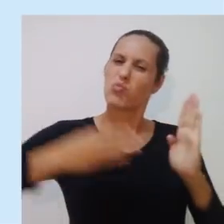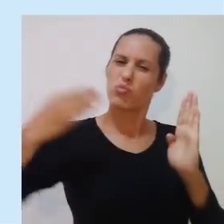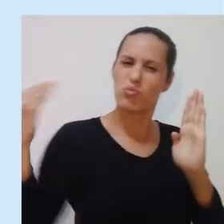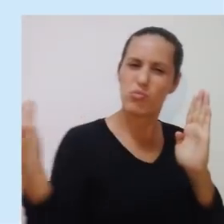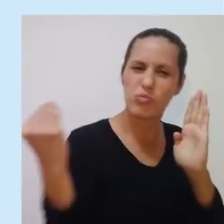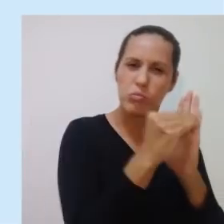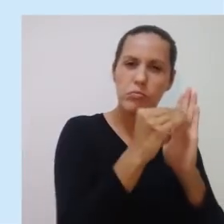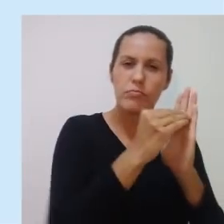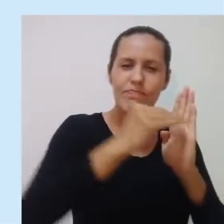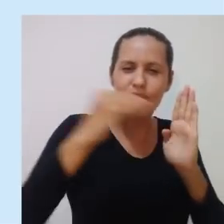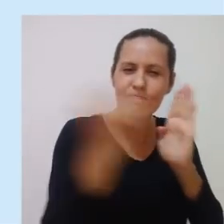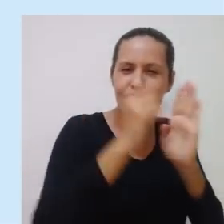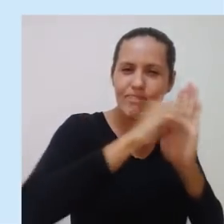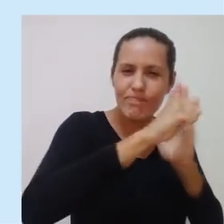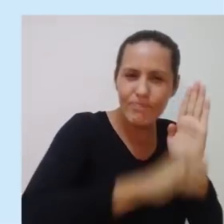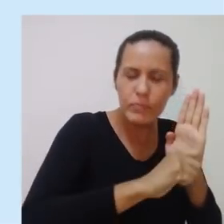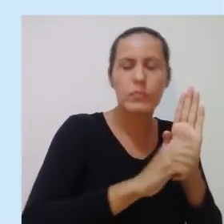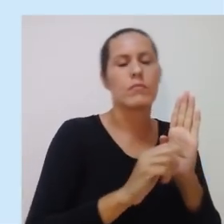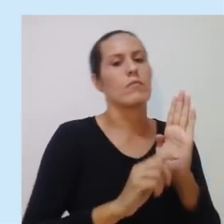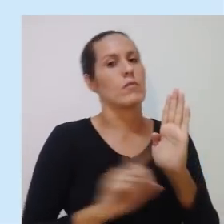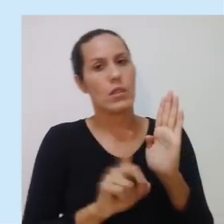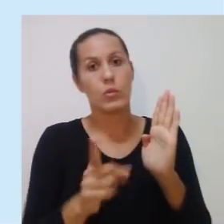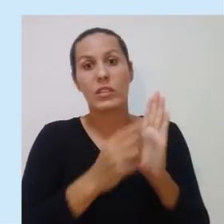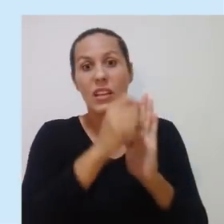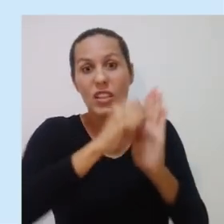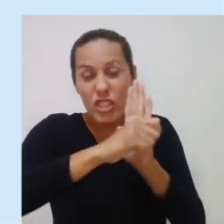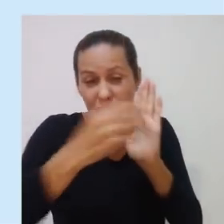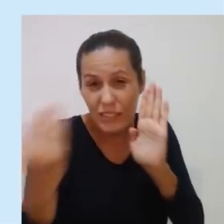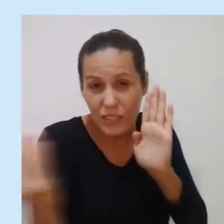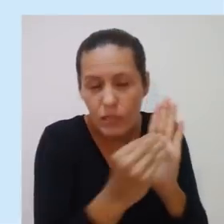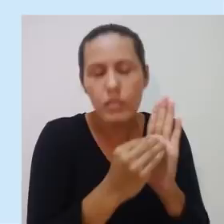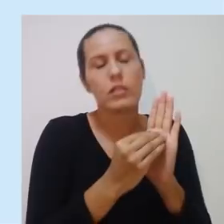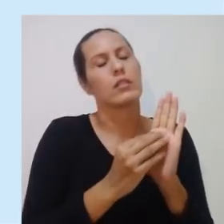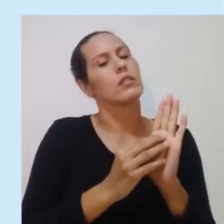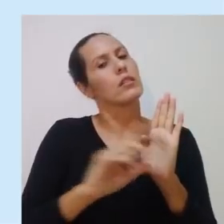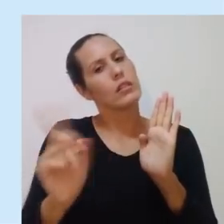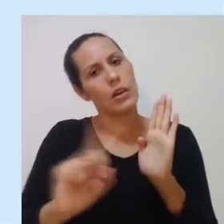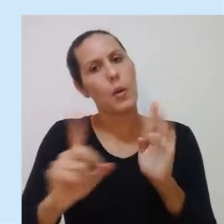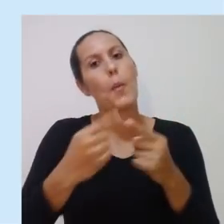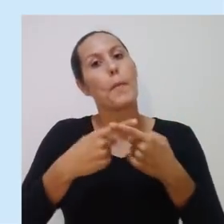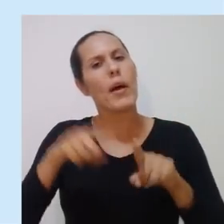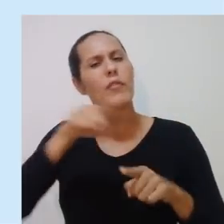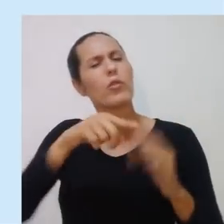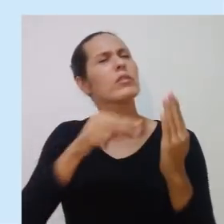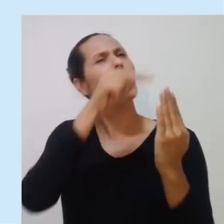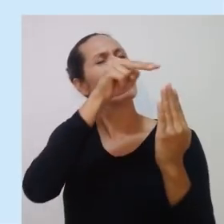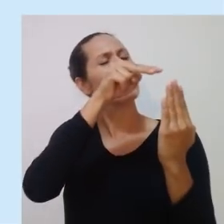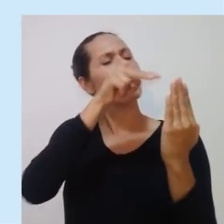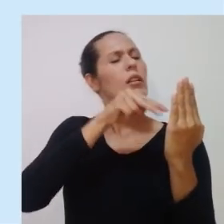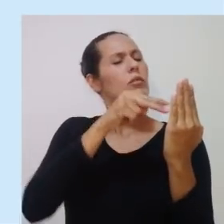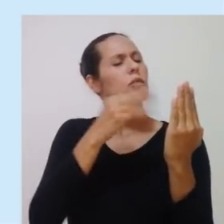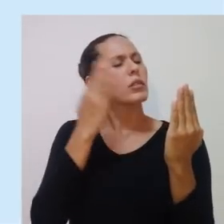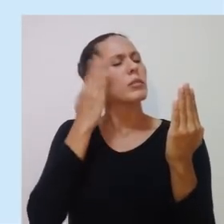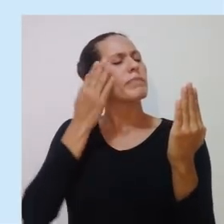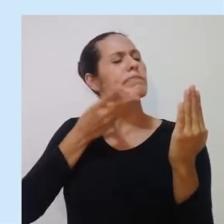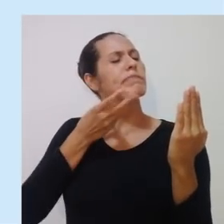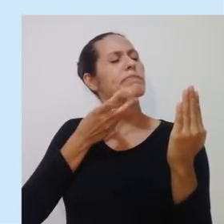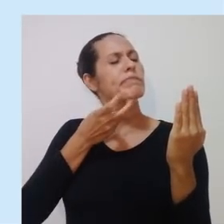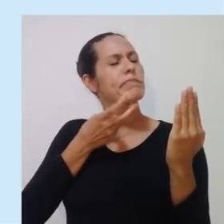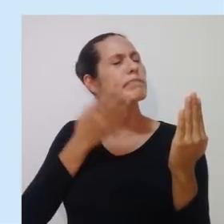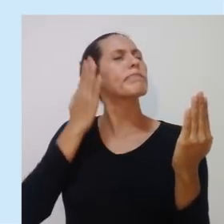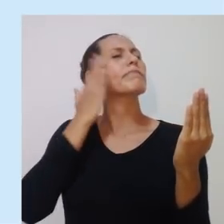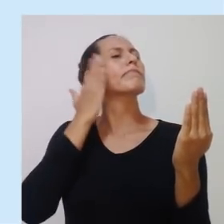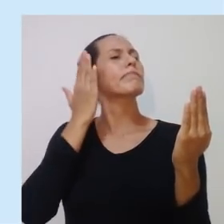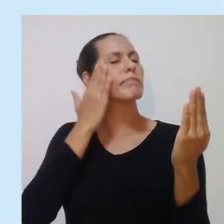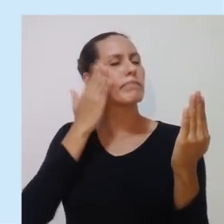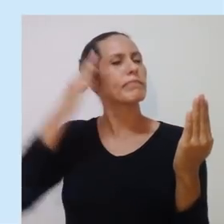diretamente, ele não falou aquilo ali explicitamente, não está escrito lá no texto, mas você vê que pelo que